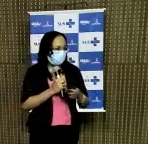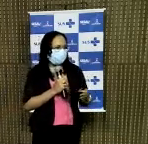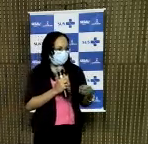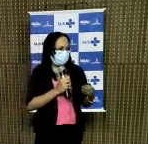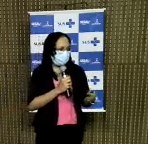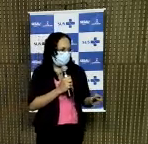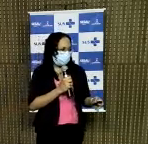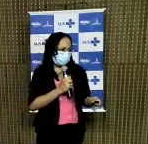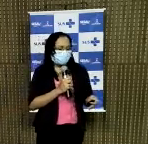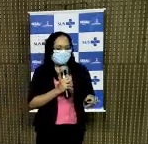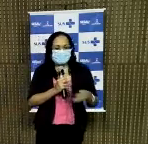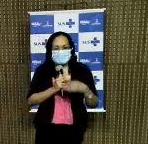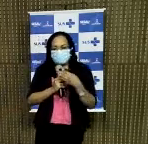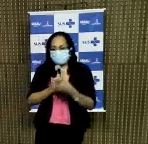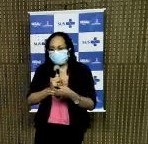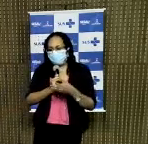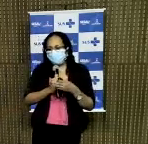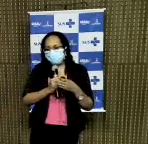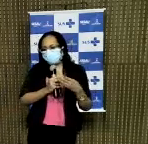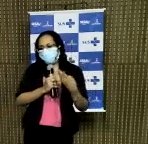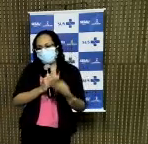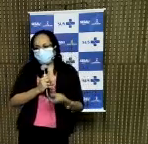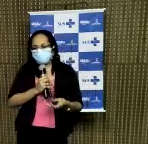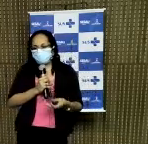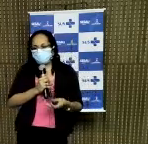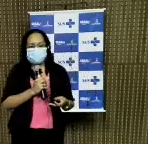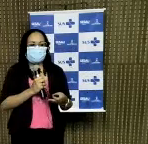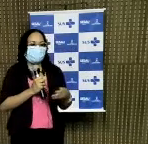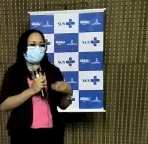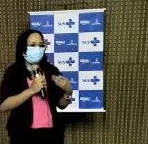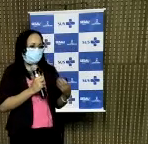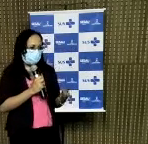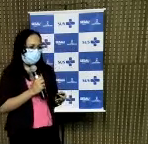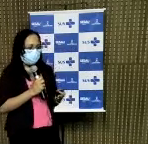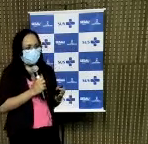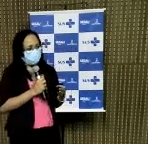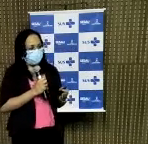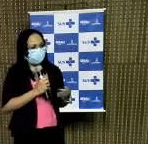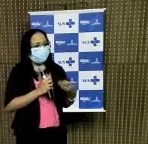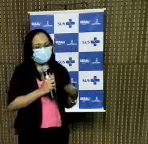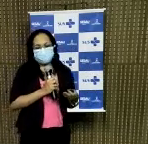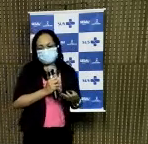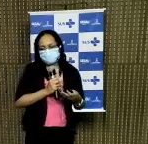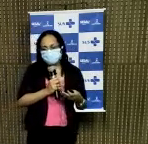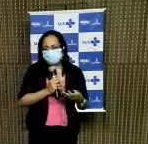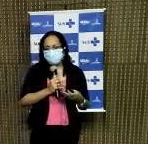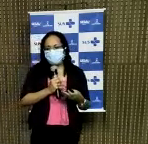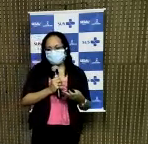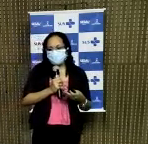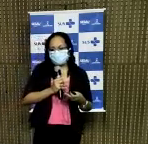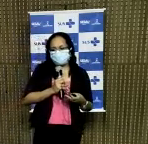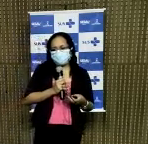muito rápido de conseguir. Eu acredito que ali, conversando com a Lucinéia, está ocorrendo um erro na questão